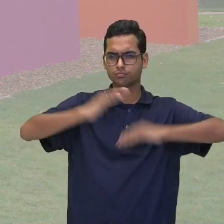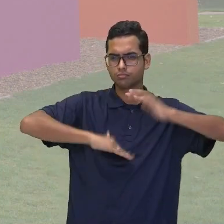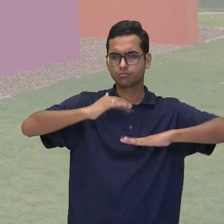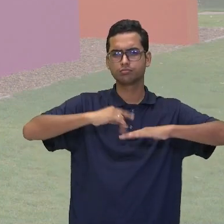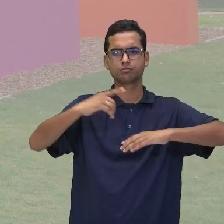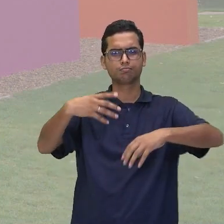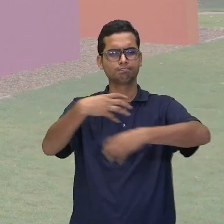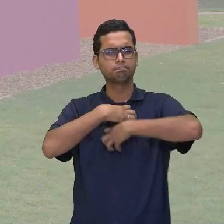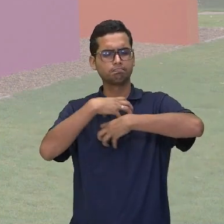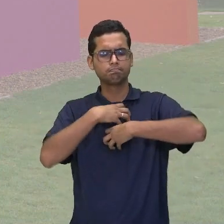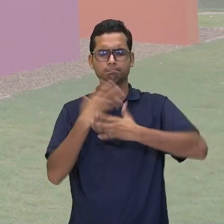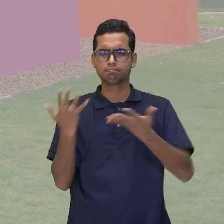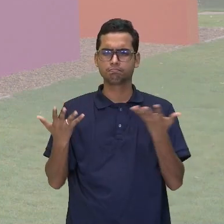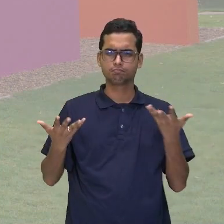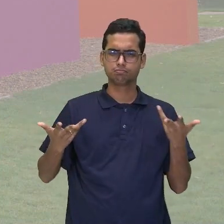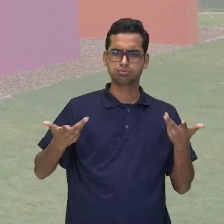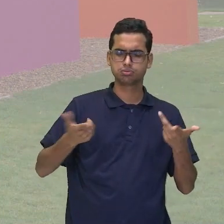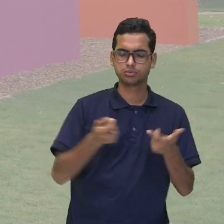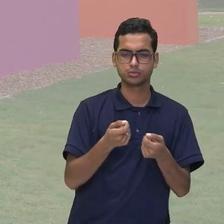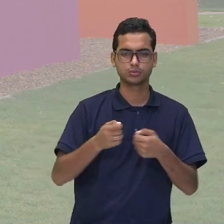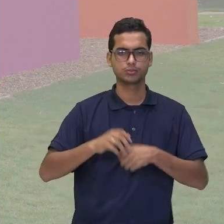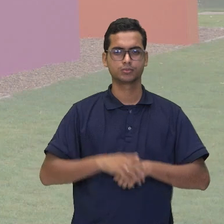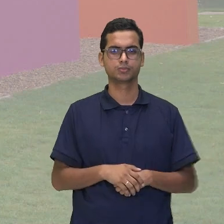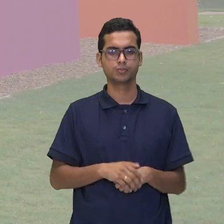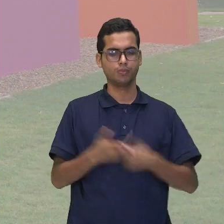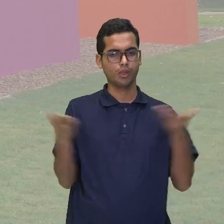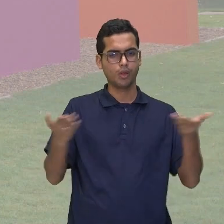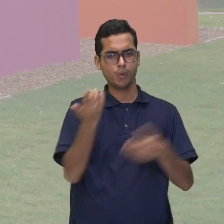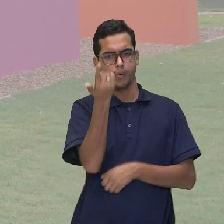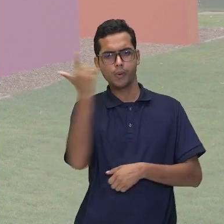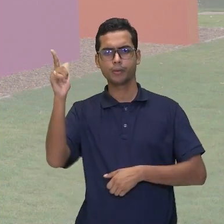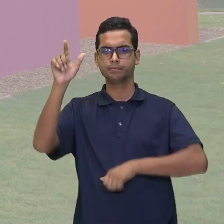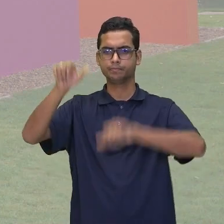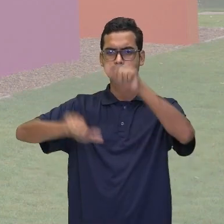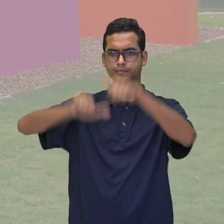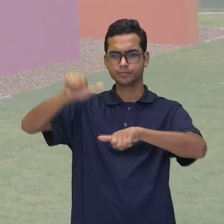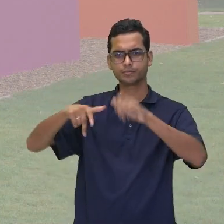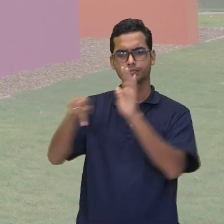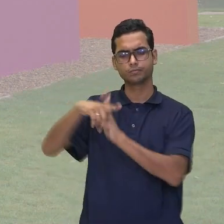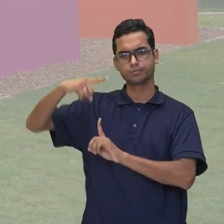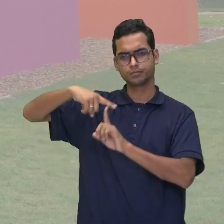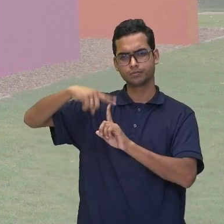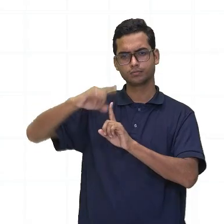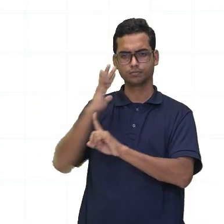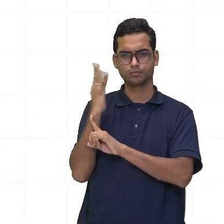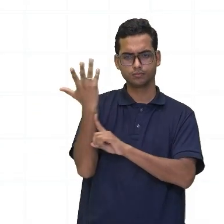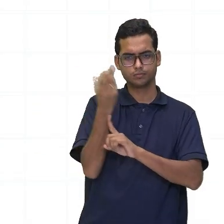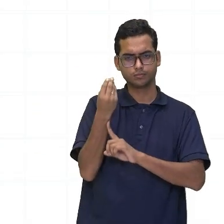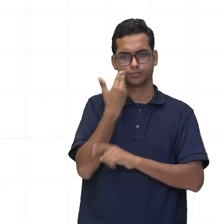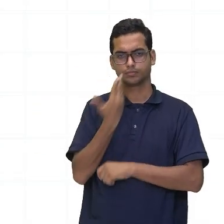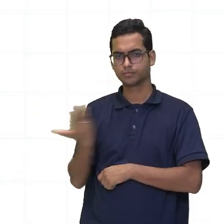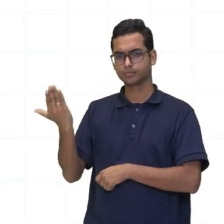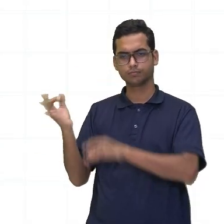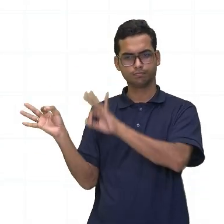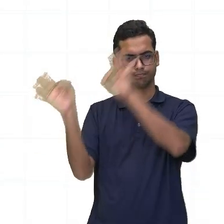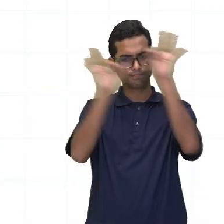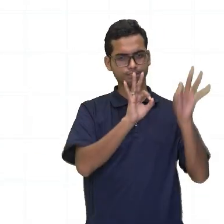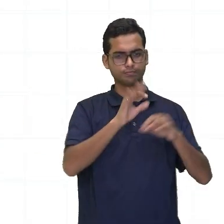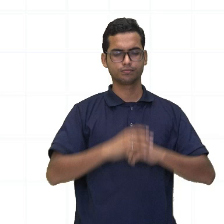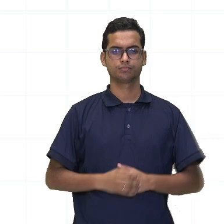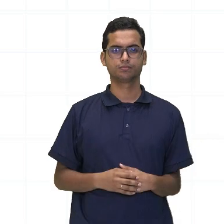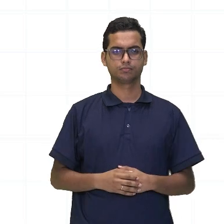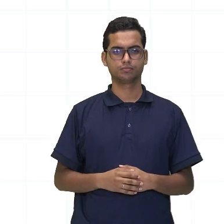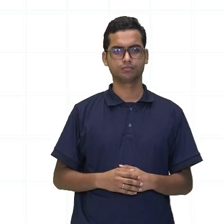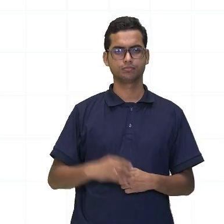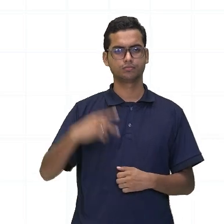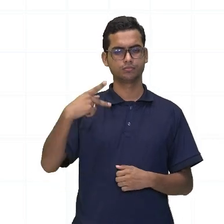Vamos agora analisar um outro tipo de arte. Nós vimos instalação, vamos ver o que é performance. A performance